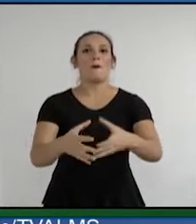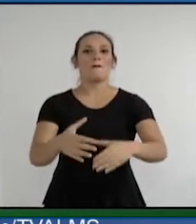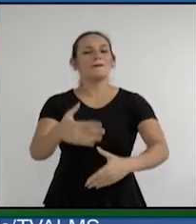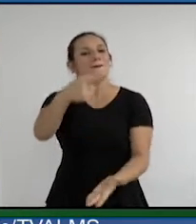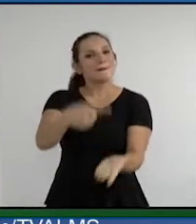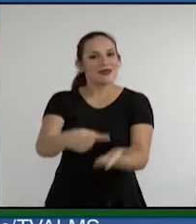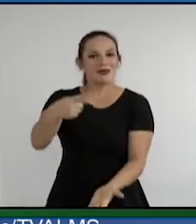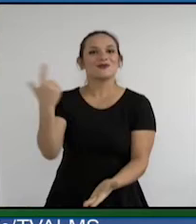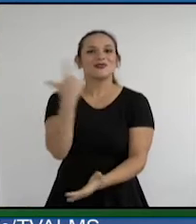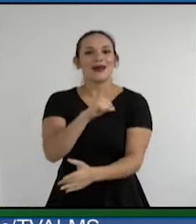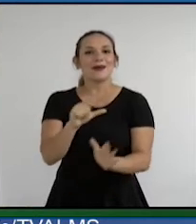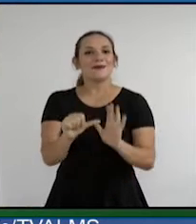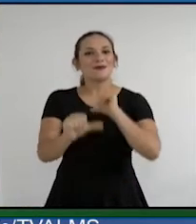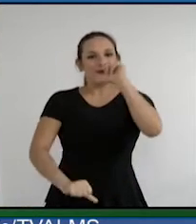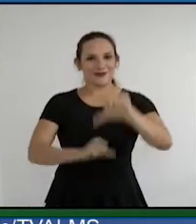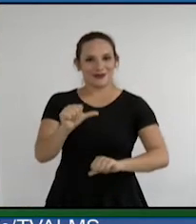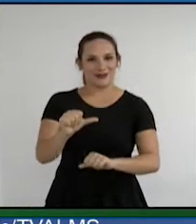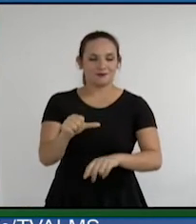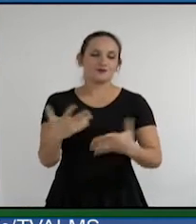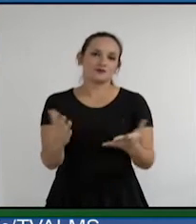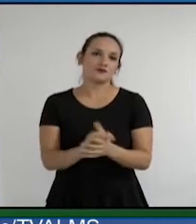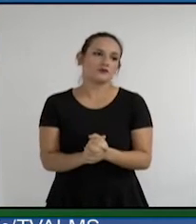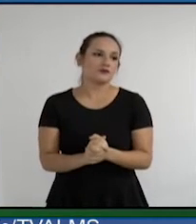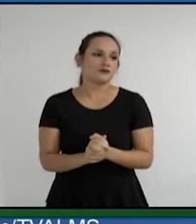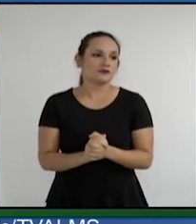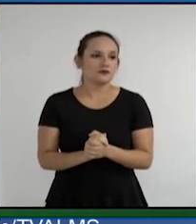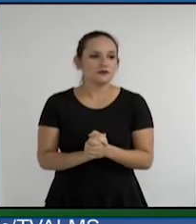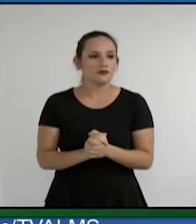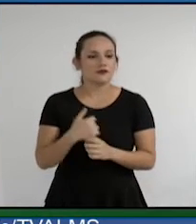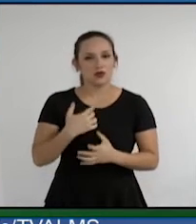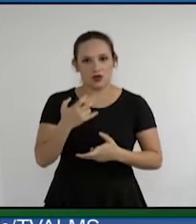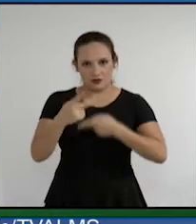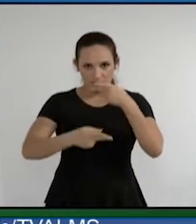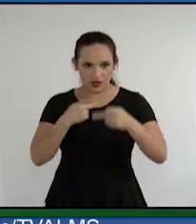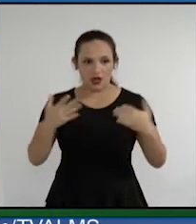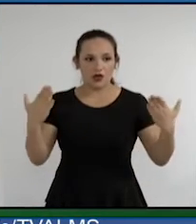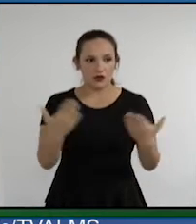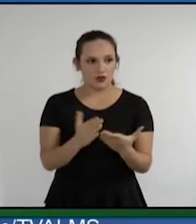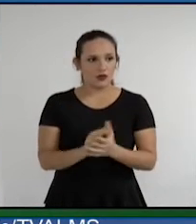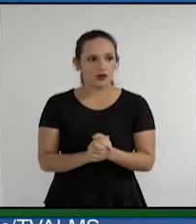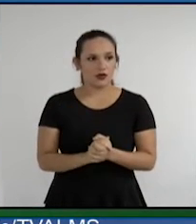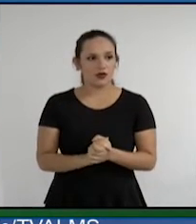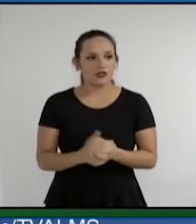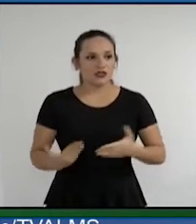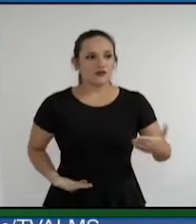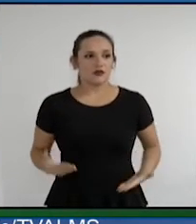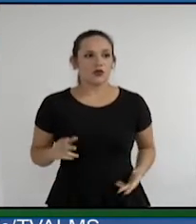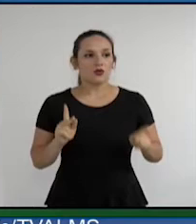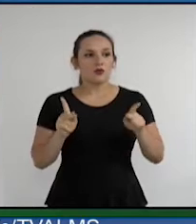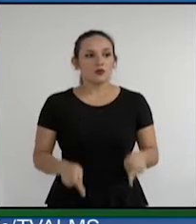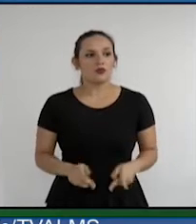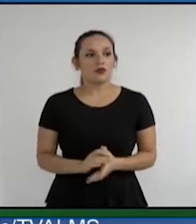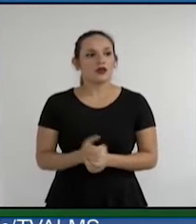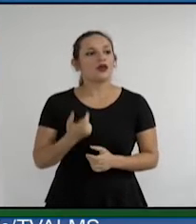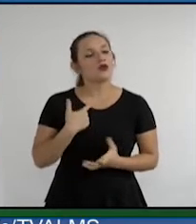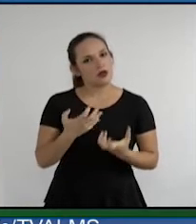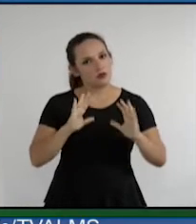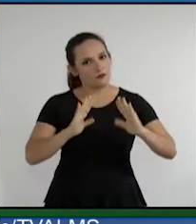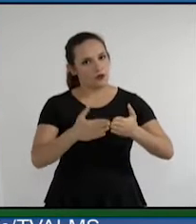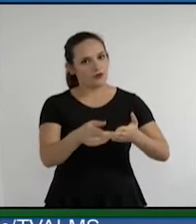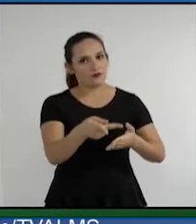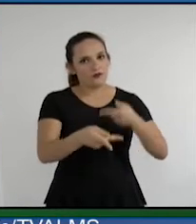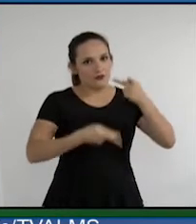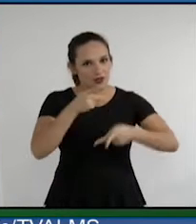aí, quando foi a negociação, quero me dirigir, me permita aqui os nobres servidores, mas quero me dirigir de uma forma